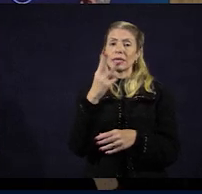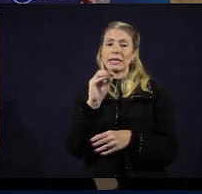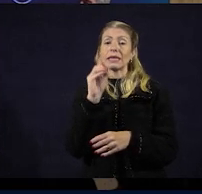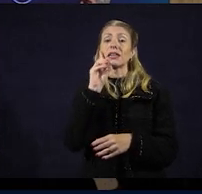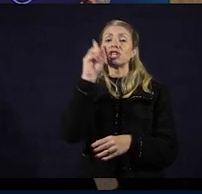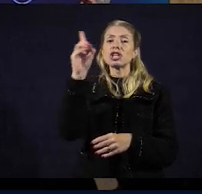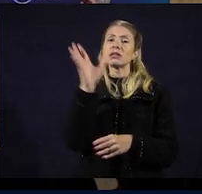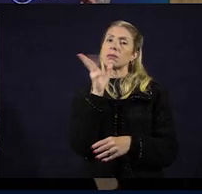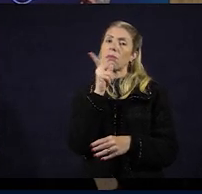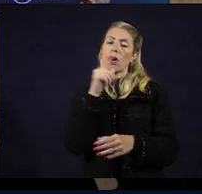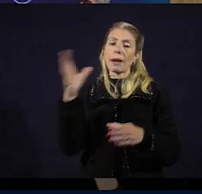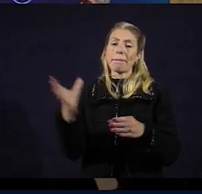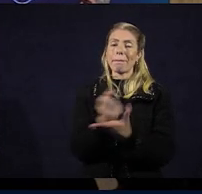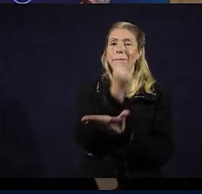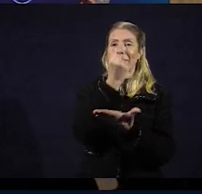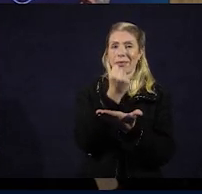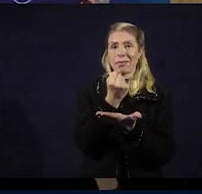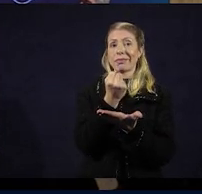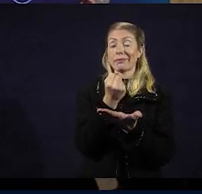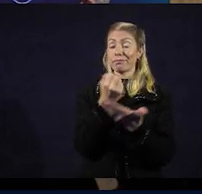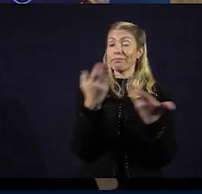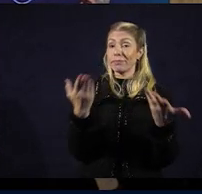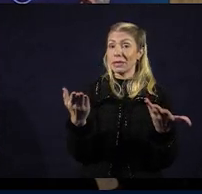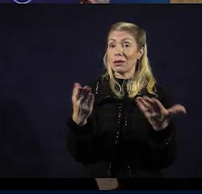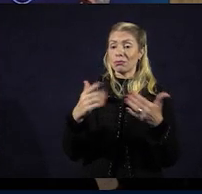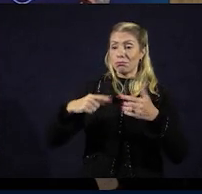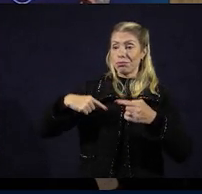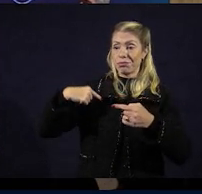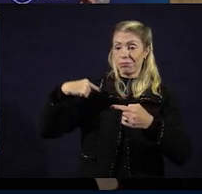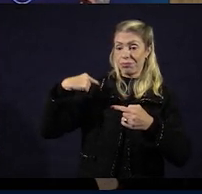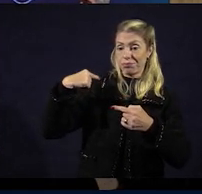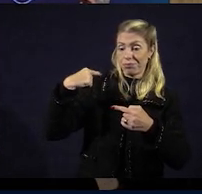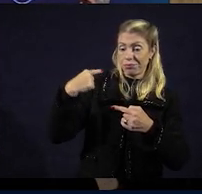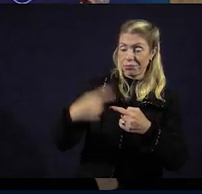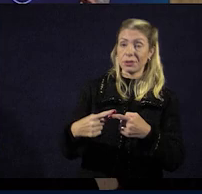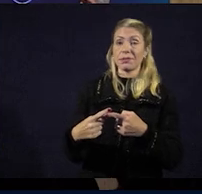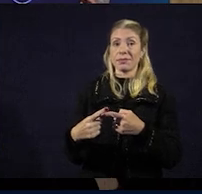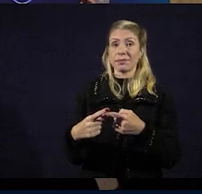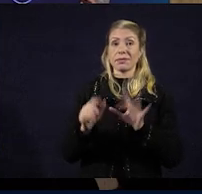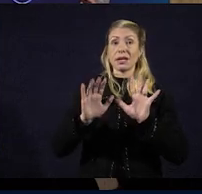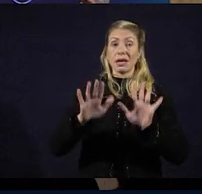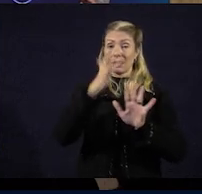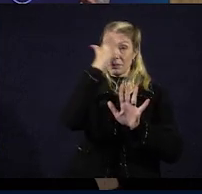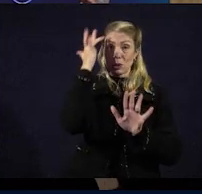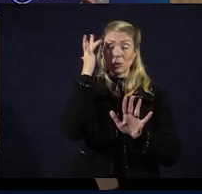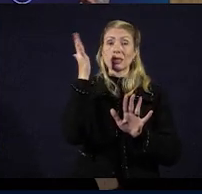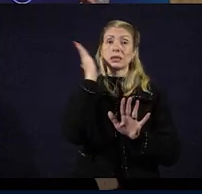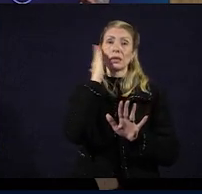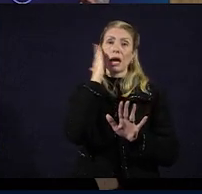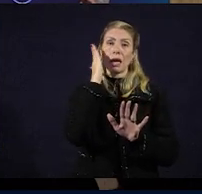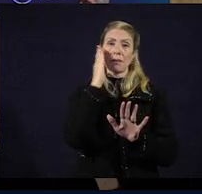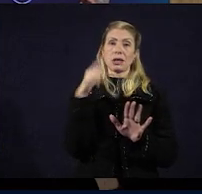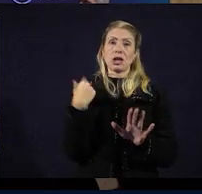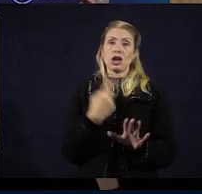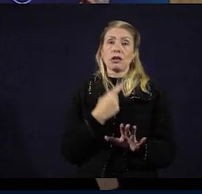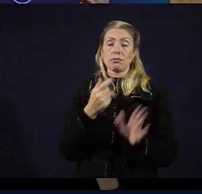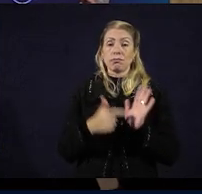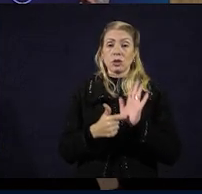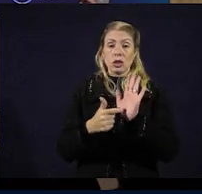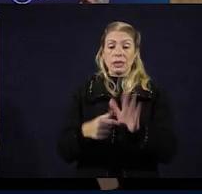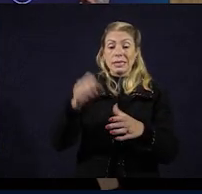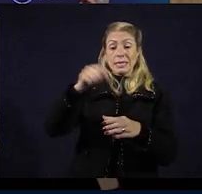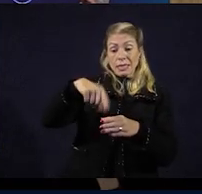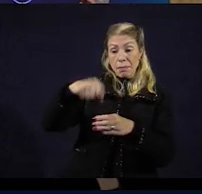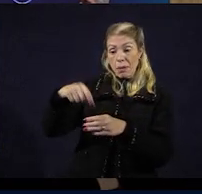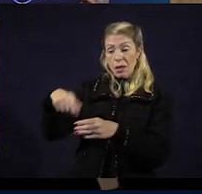cadastrar 60 dias antes e aí toda a cadeia acaba respondendo dessa forma no nosso caso semente a gente tem um faturamento